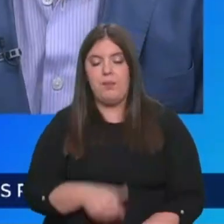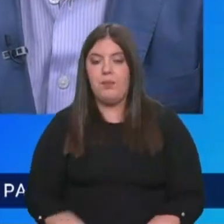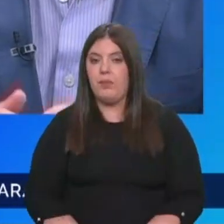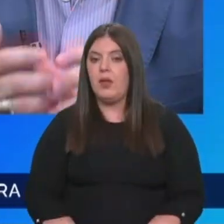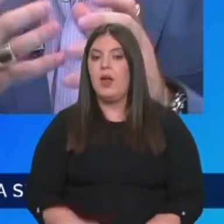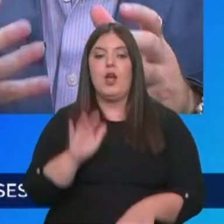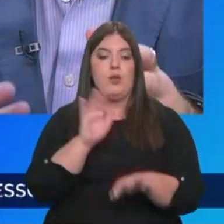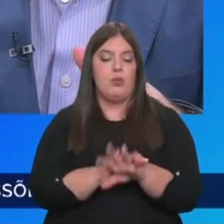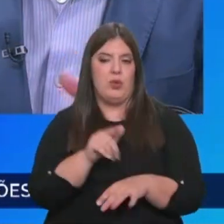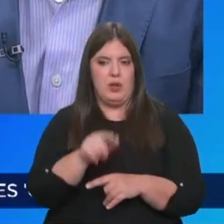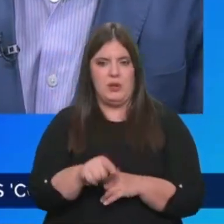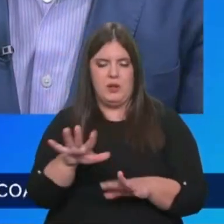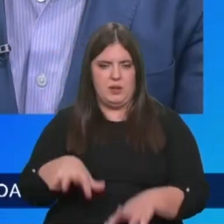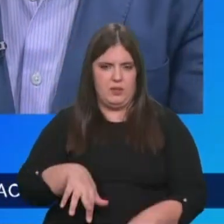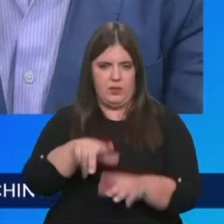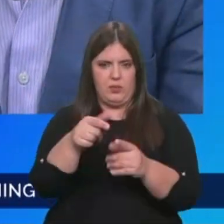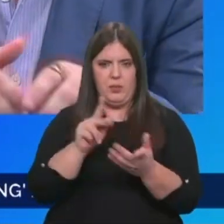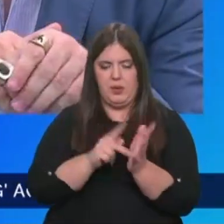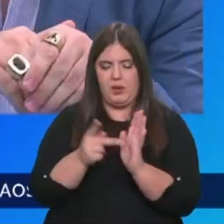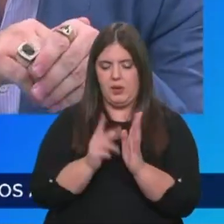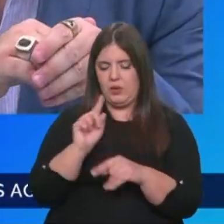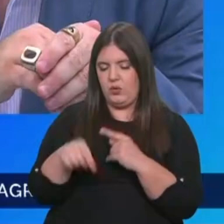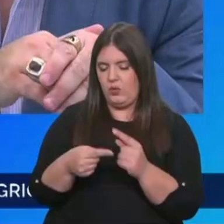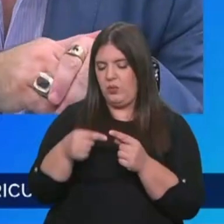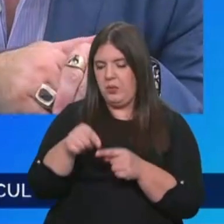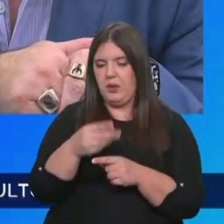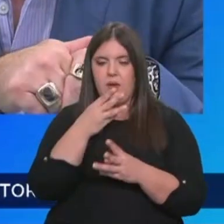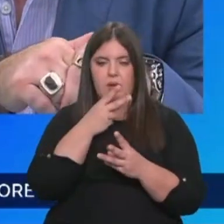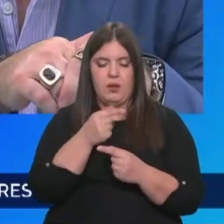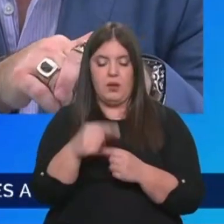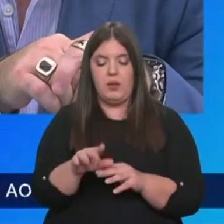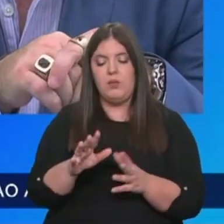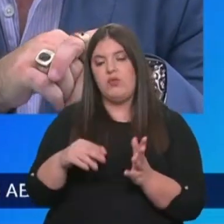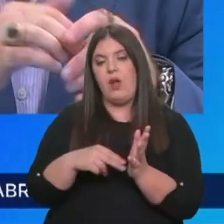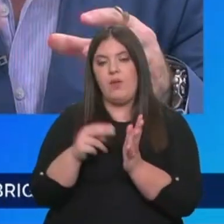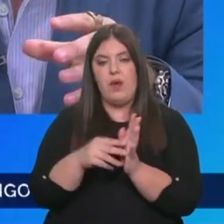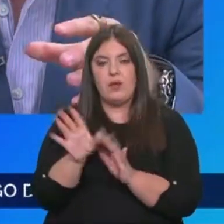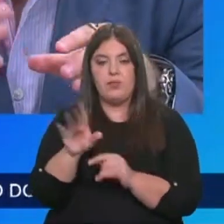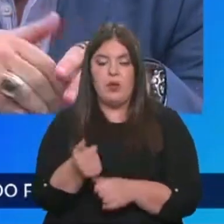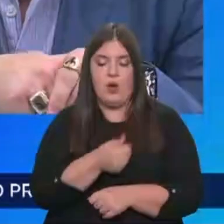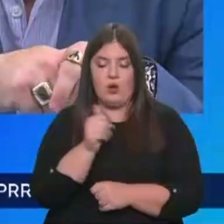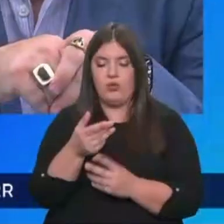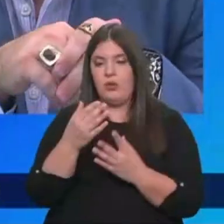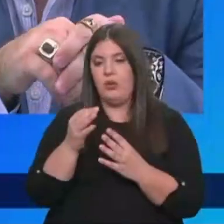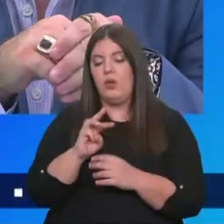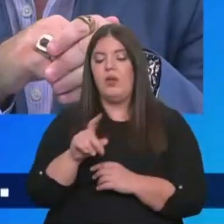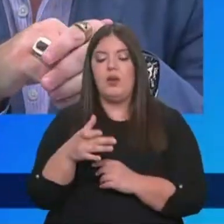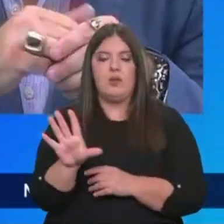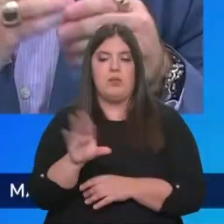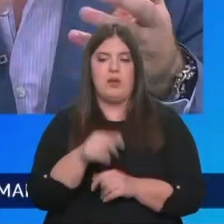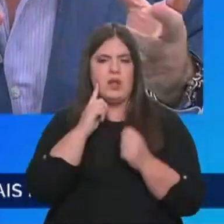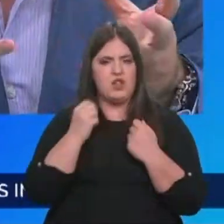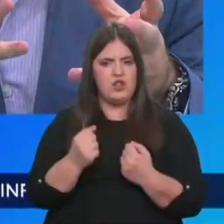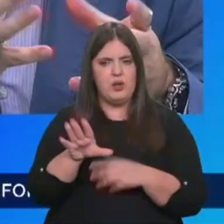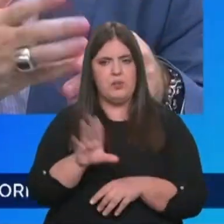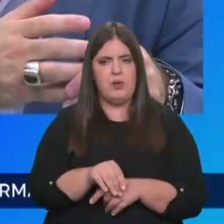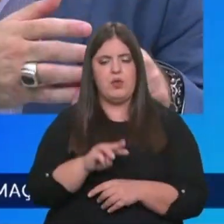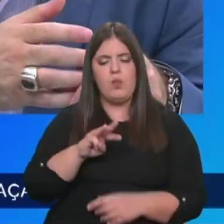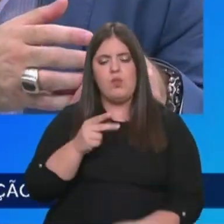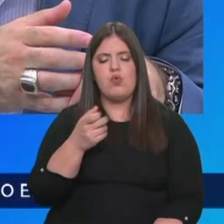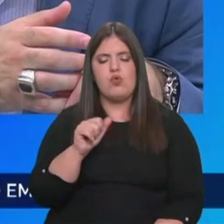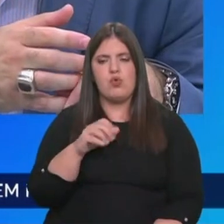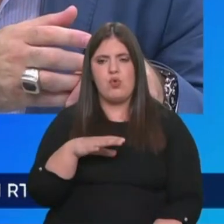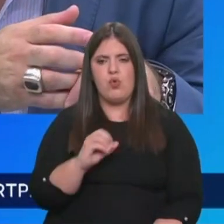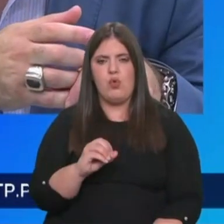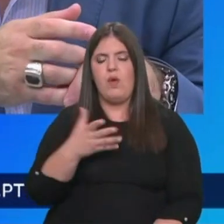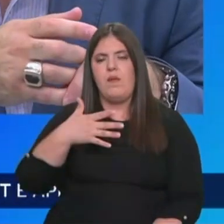portanto, desenvolvendo outras técnicas para na Terra termos alfaces muito mais nutritivas e até resistentes. E até musgo. Sim, vai